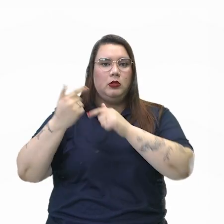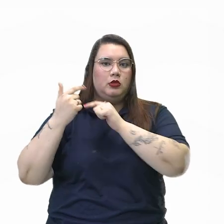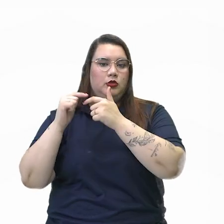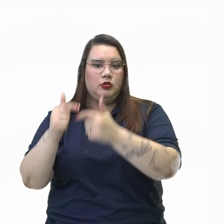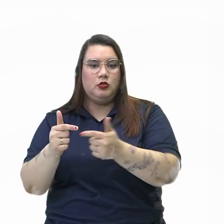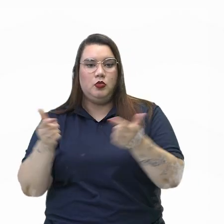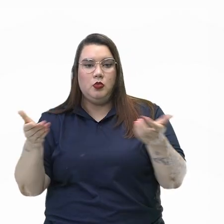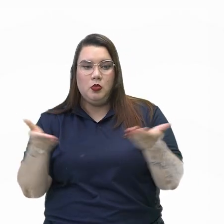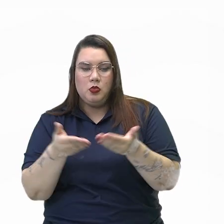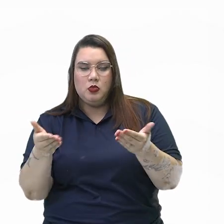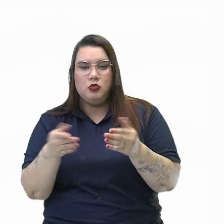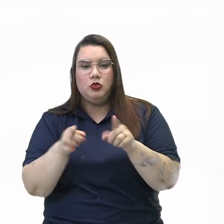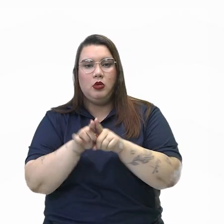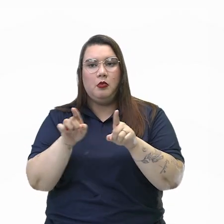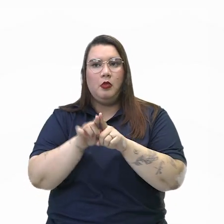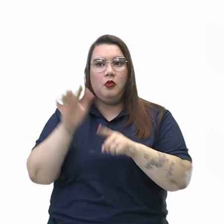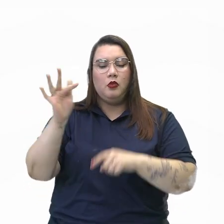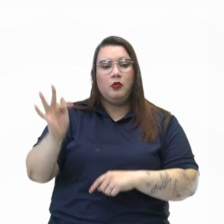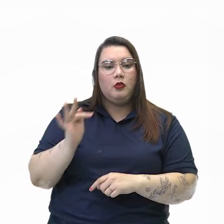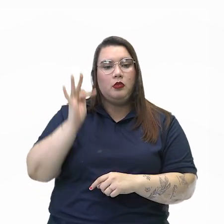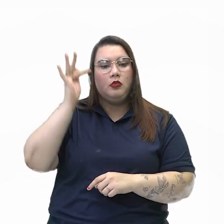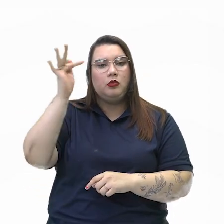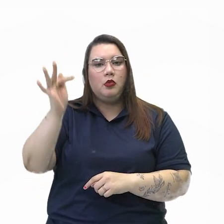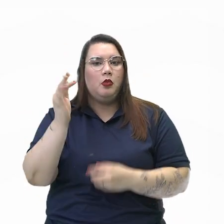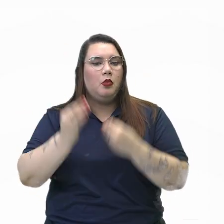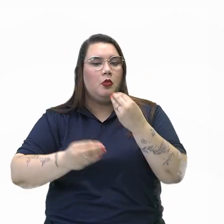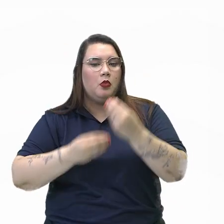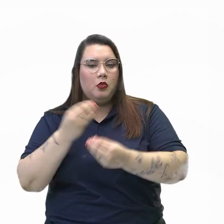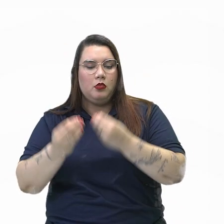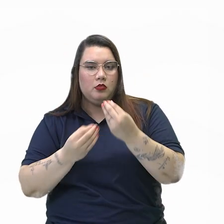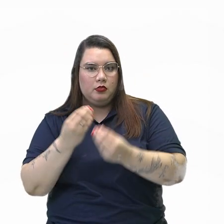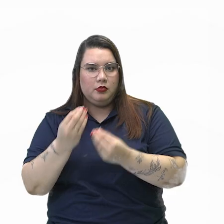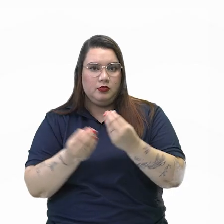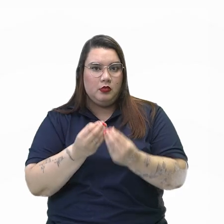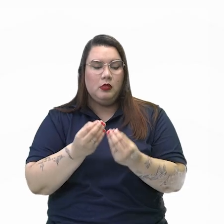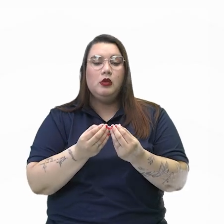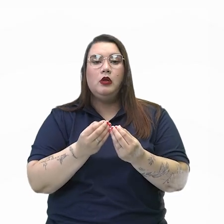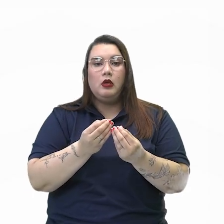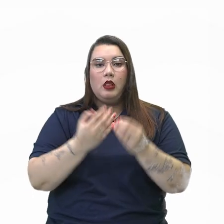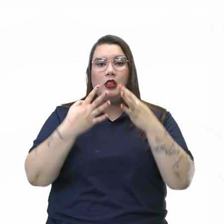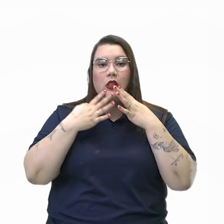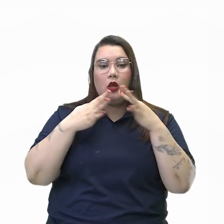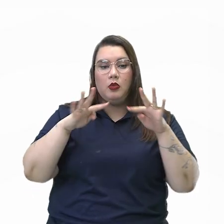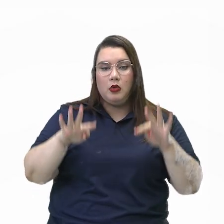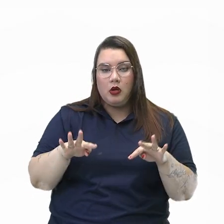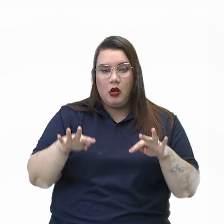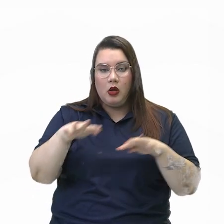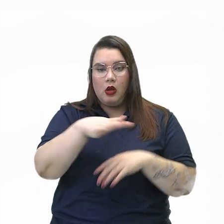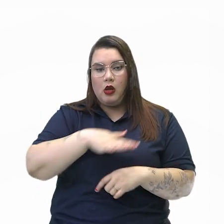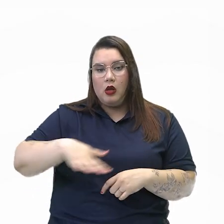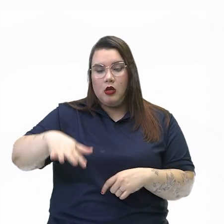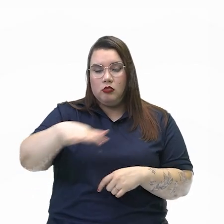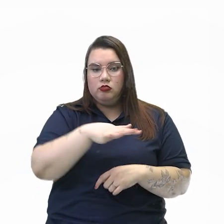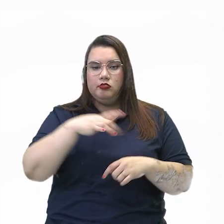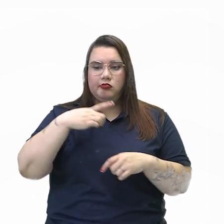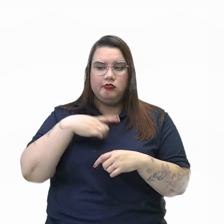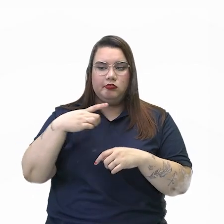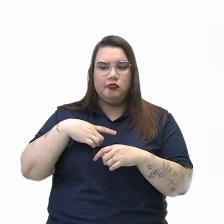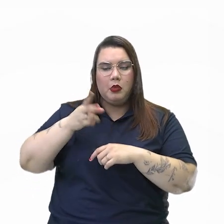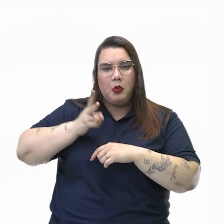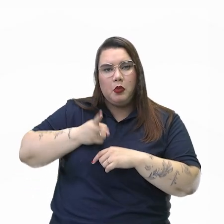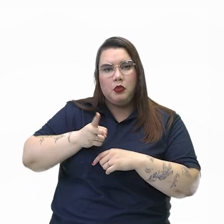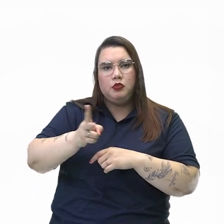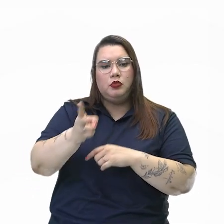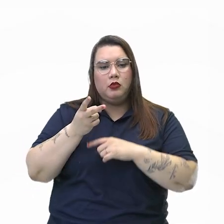da geração presente, das futuras, de tal forma que o capital natural